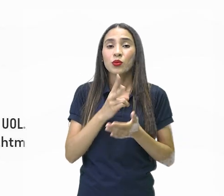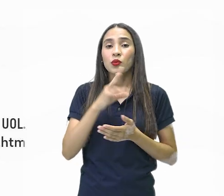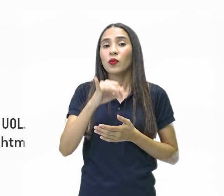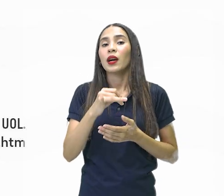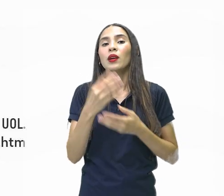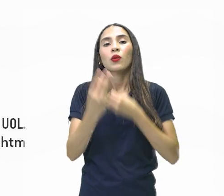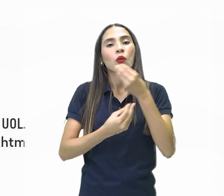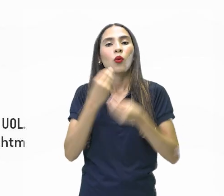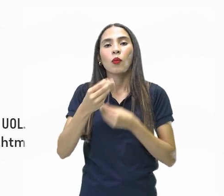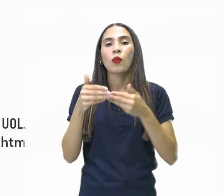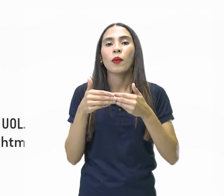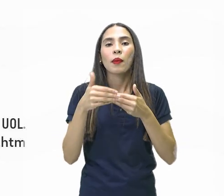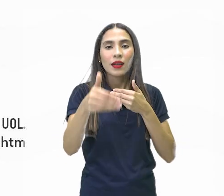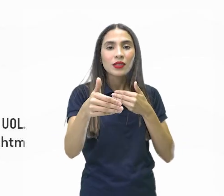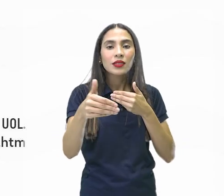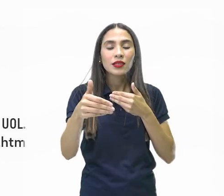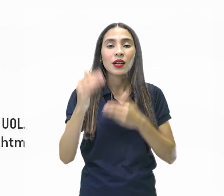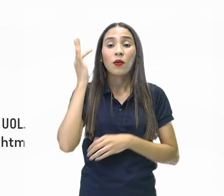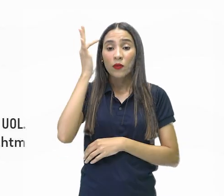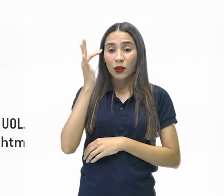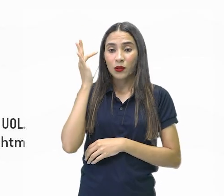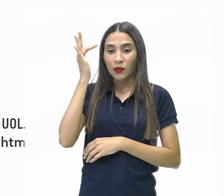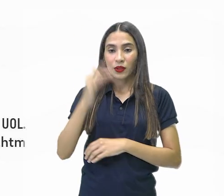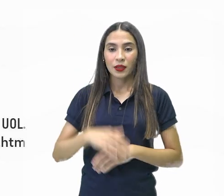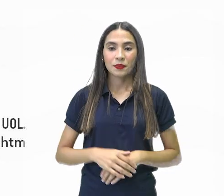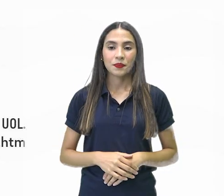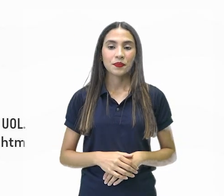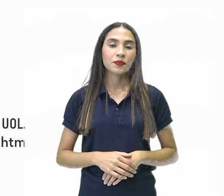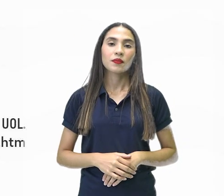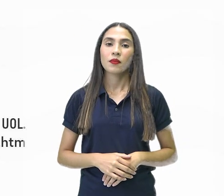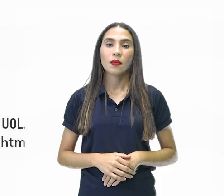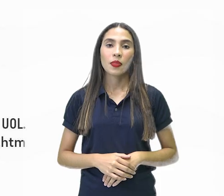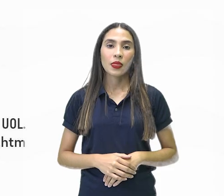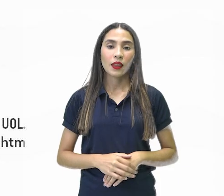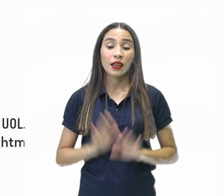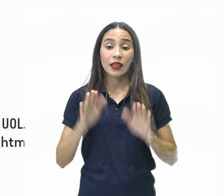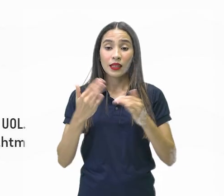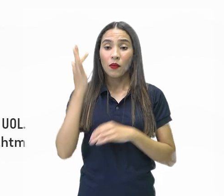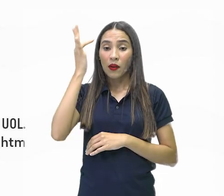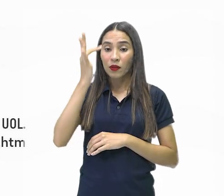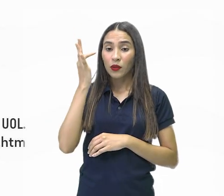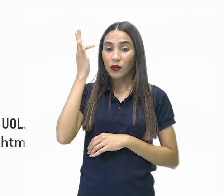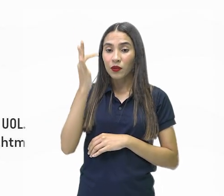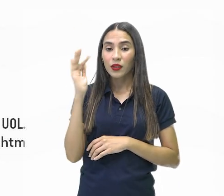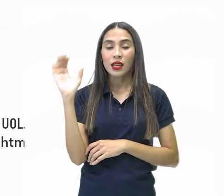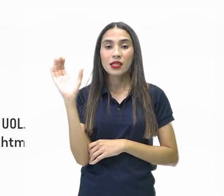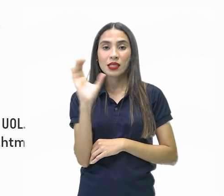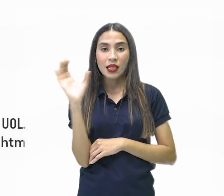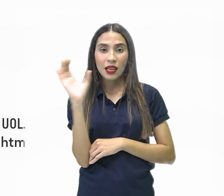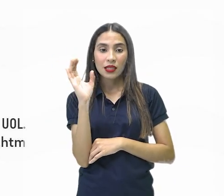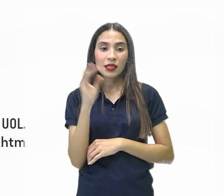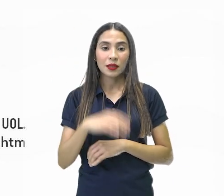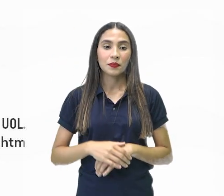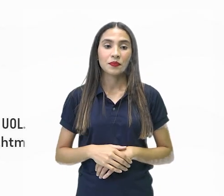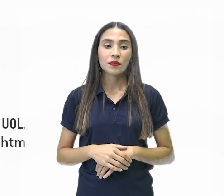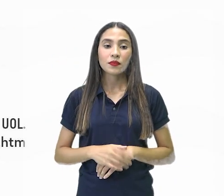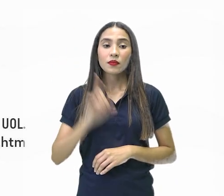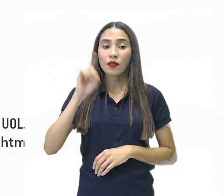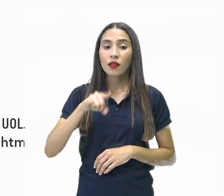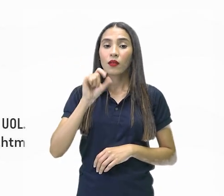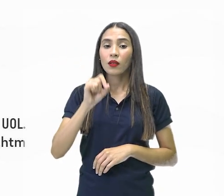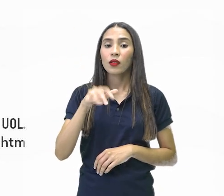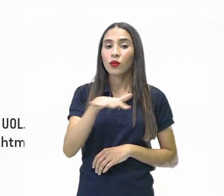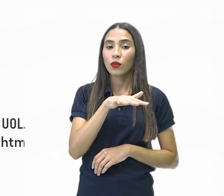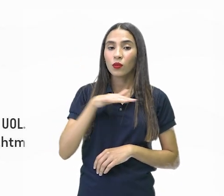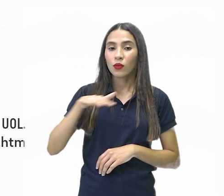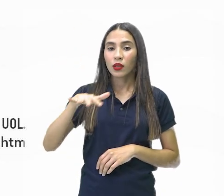ele nasce a partir da filosofia. Então, A filosofia da ciência é